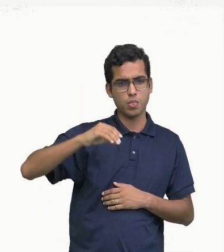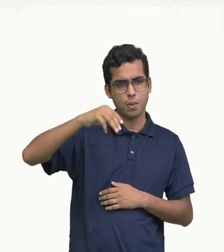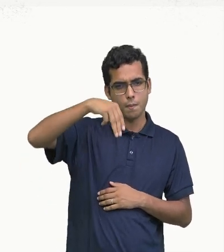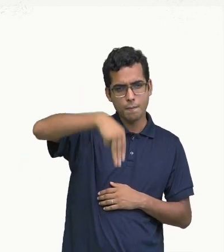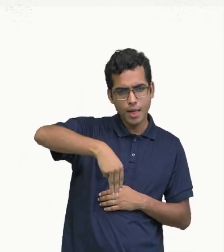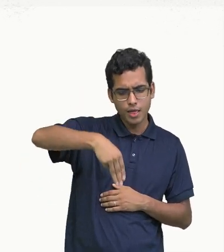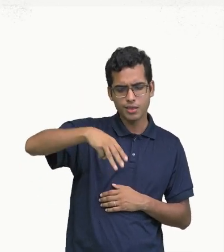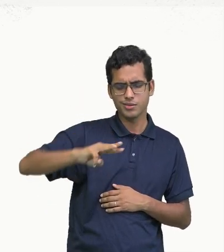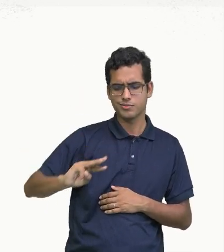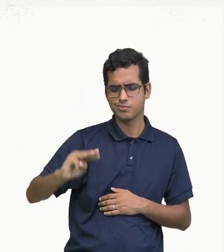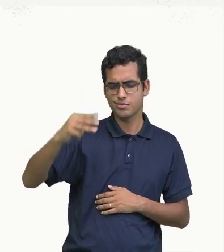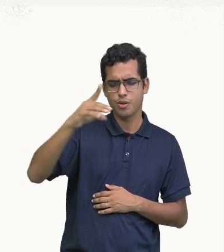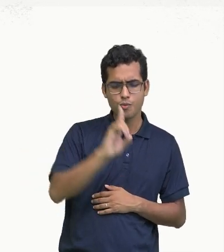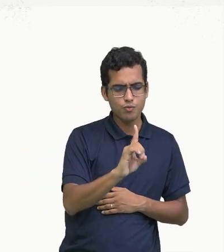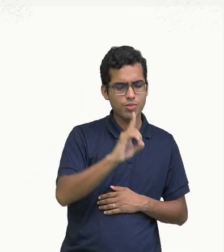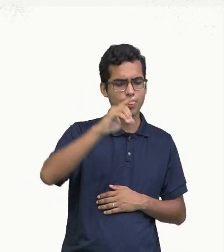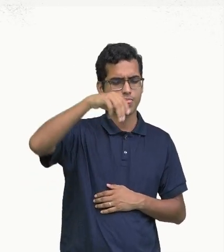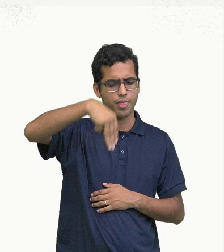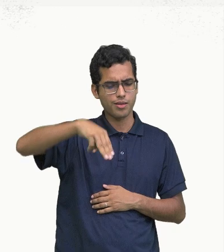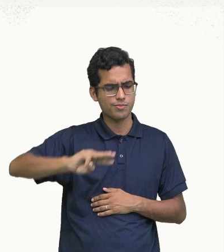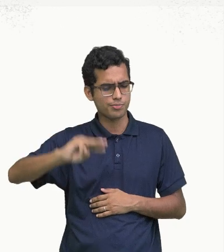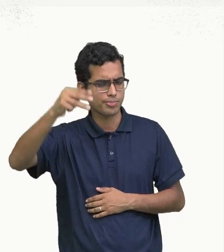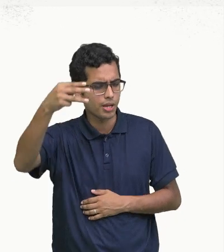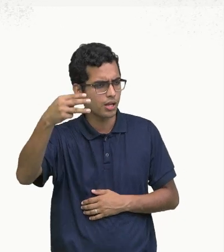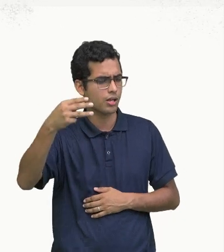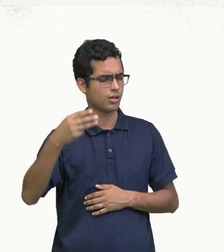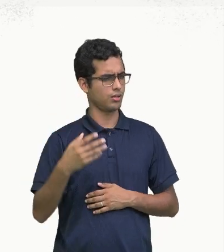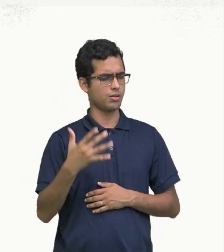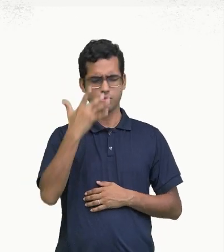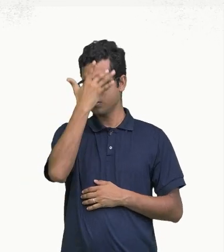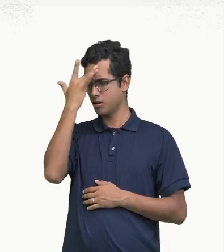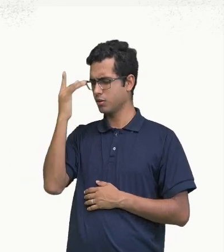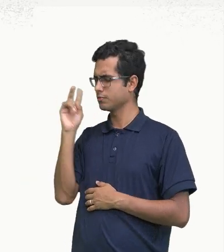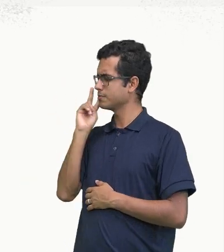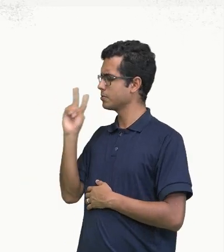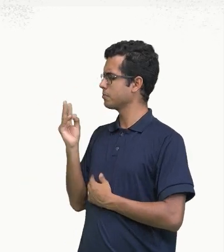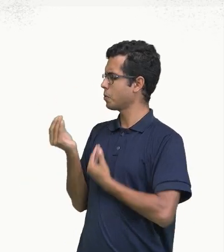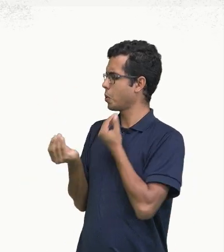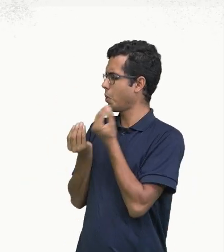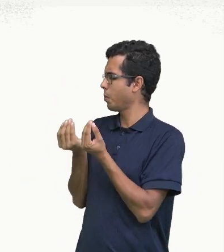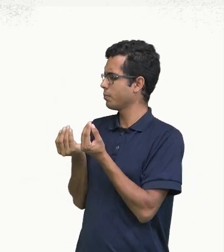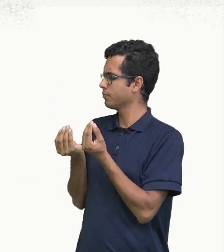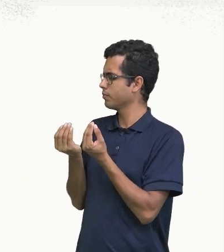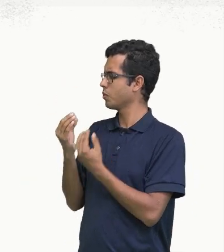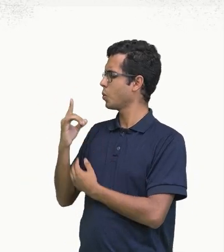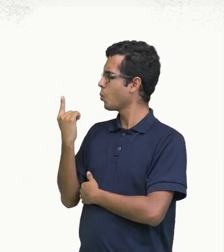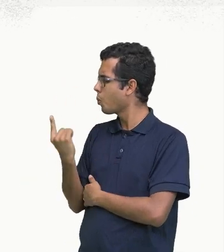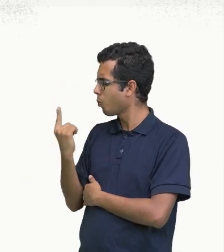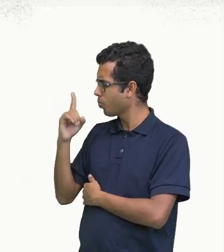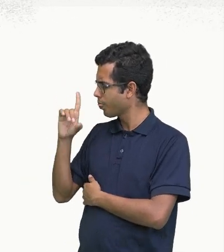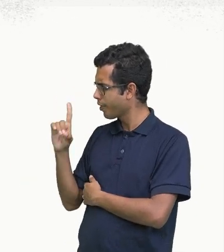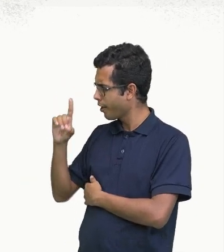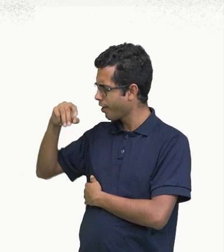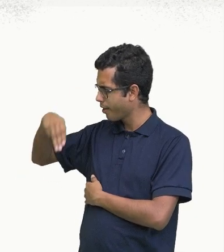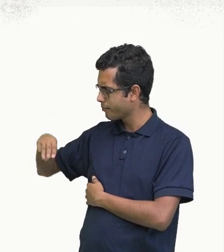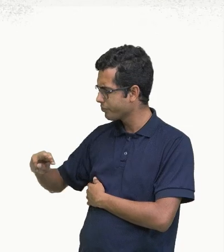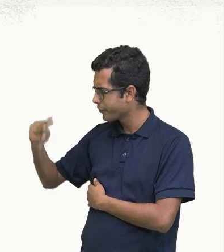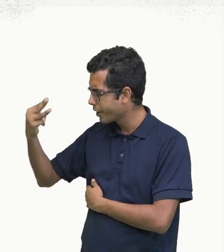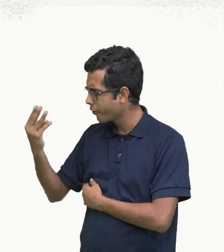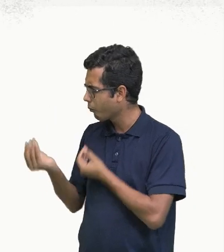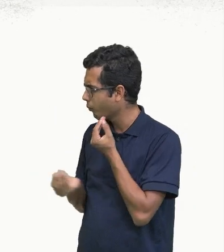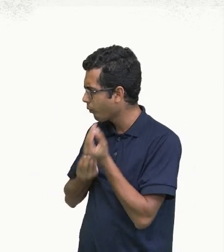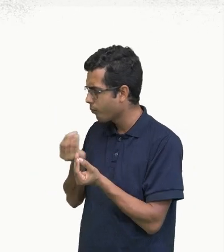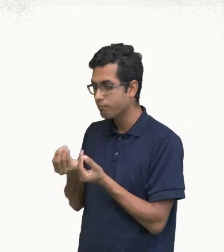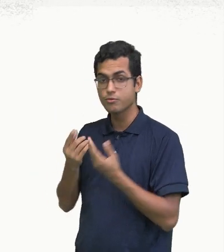Quando você está se referindo a líquido, a unidade de medida que você vai aí usualmente, não é,